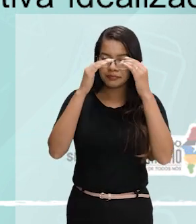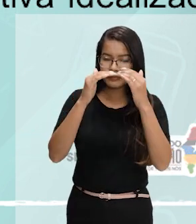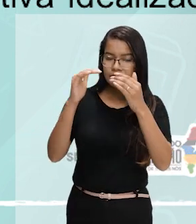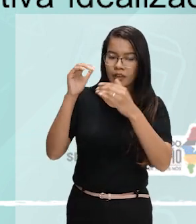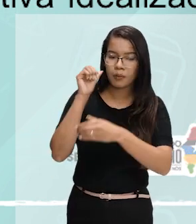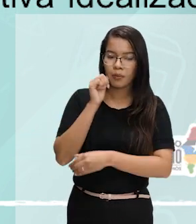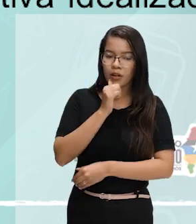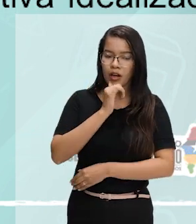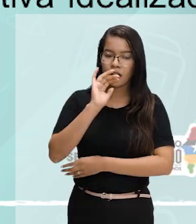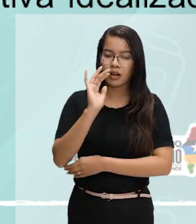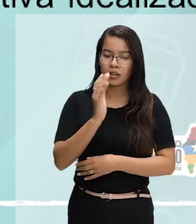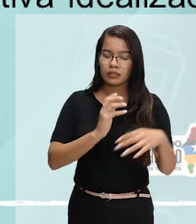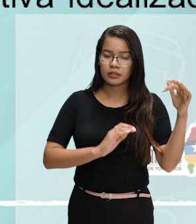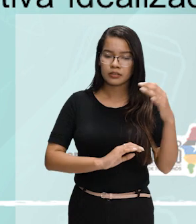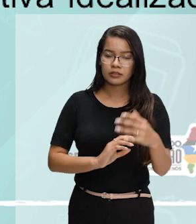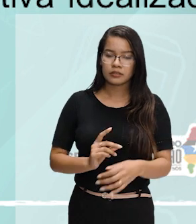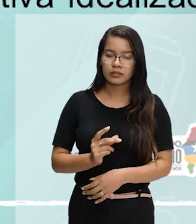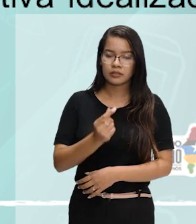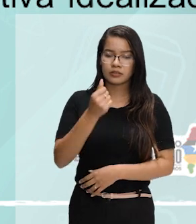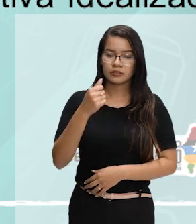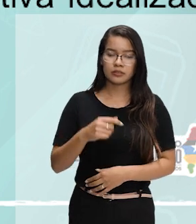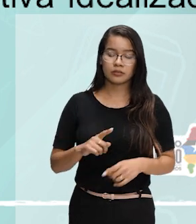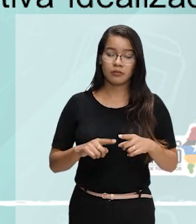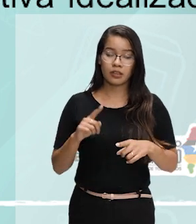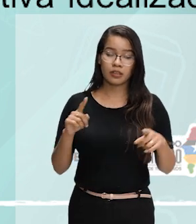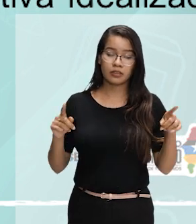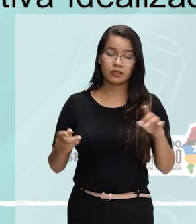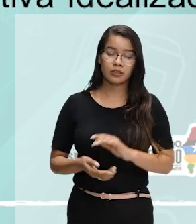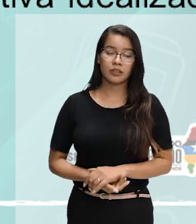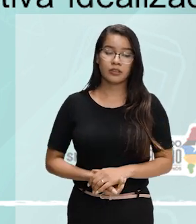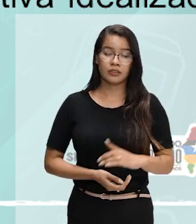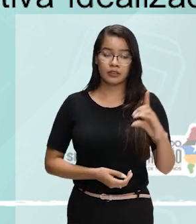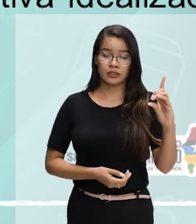linguagem descritiva dos escritores naturalistas